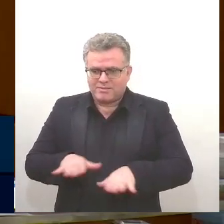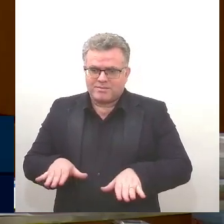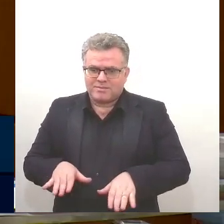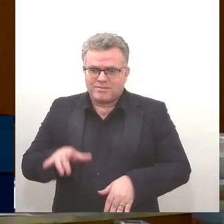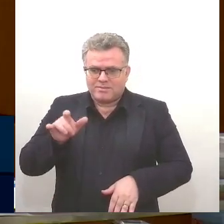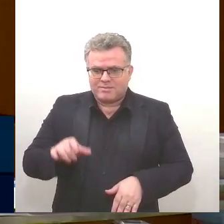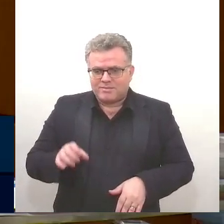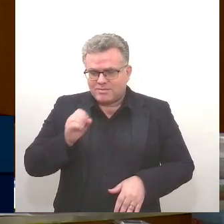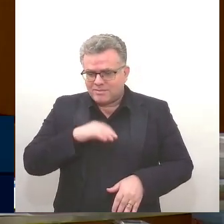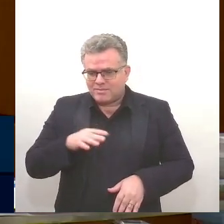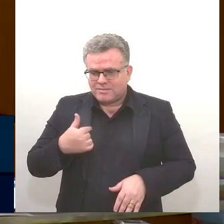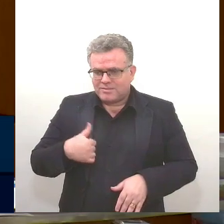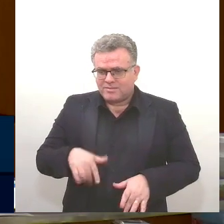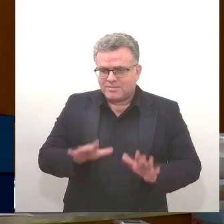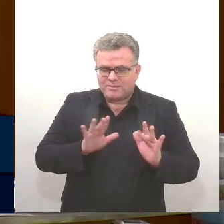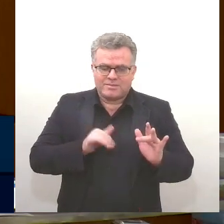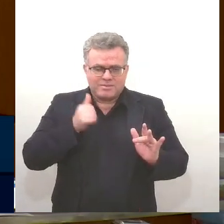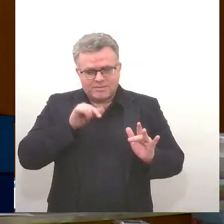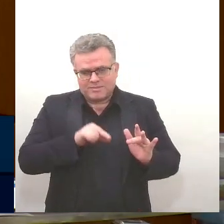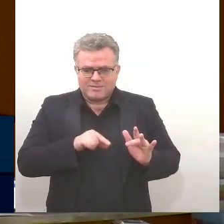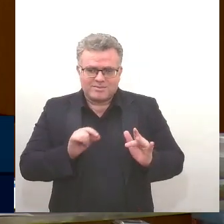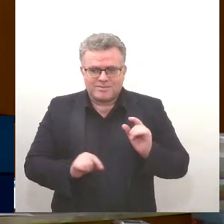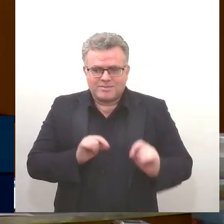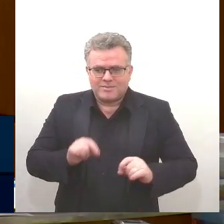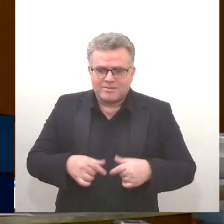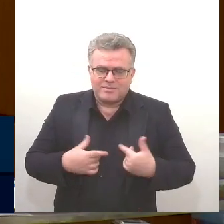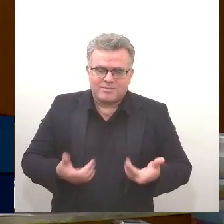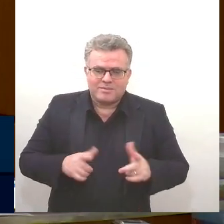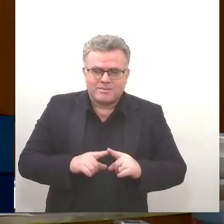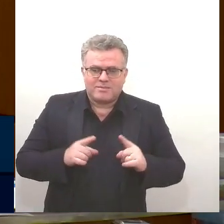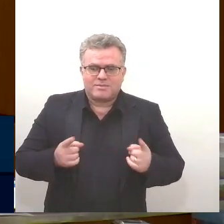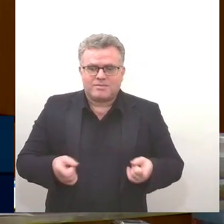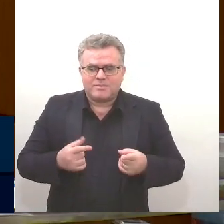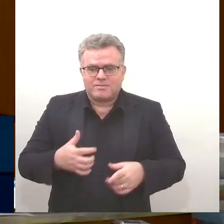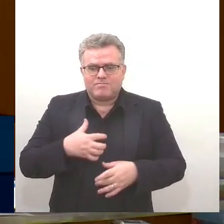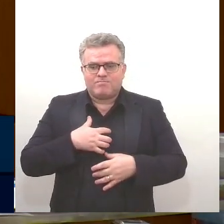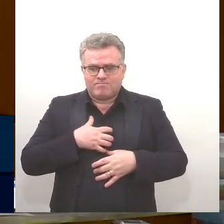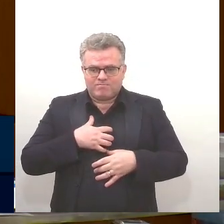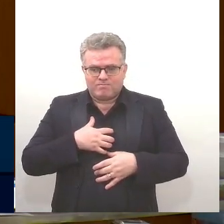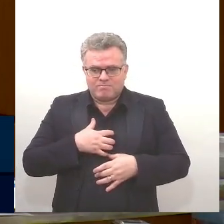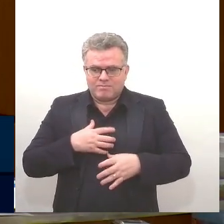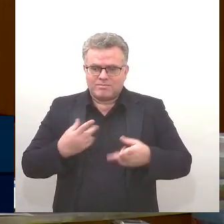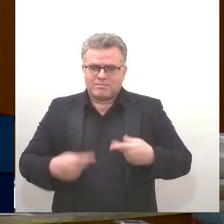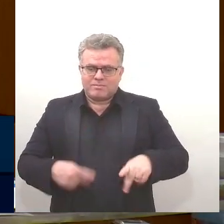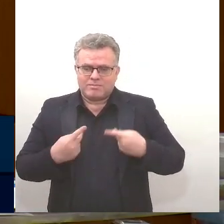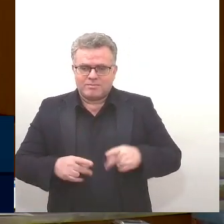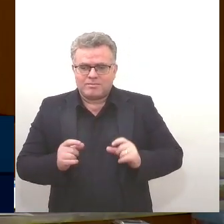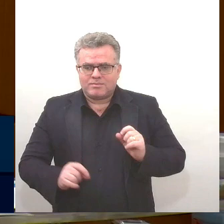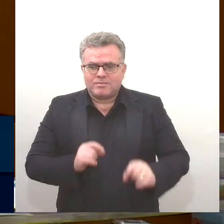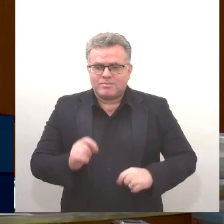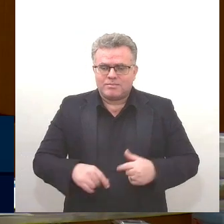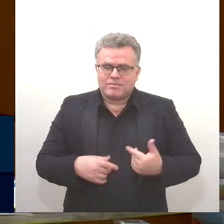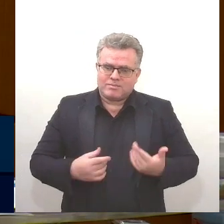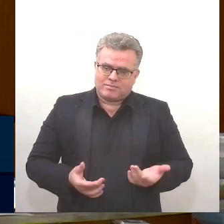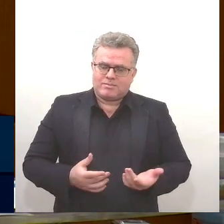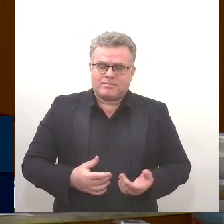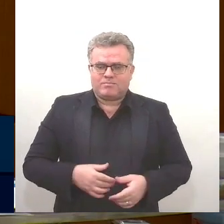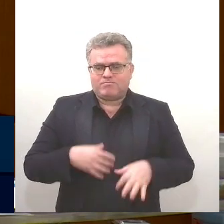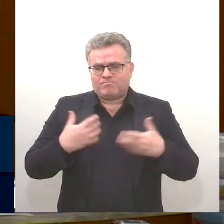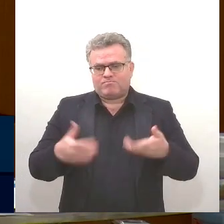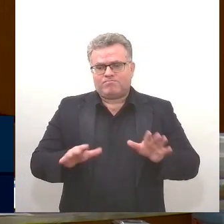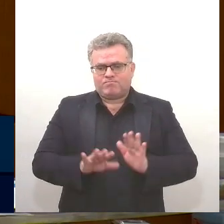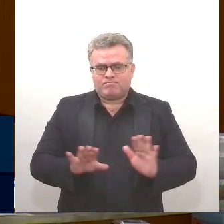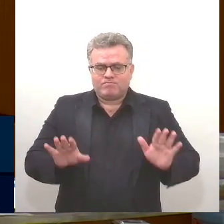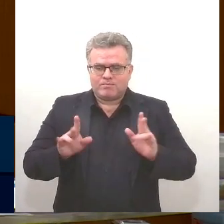relacionava de novo né mas infelizmente eu não tenho essa predisposição tanto para ser